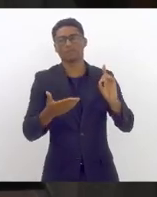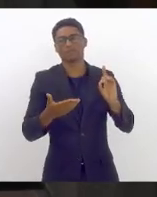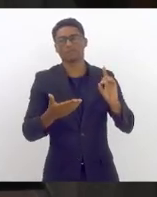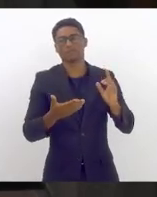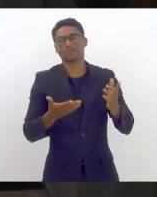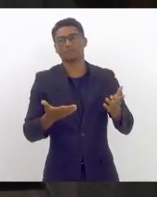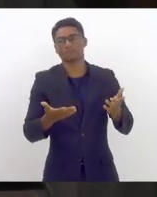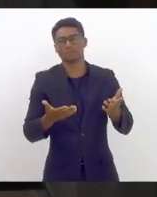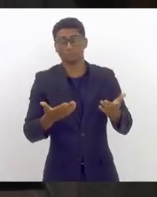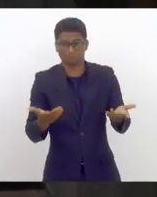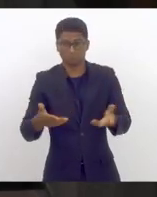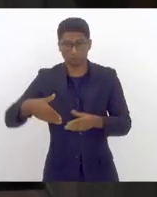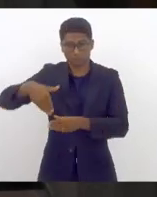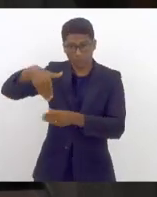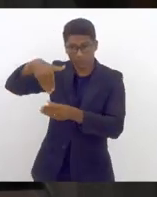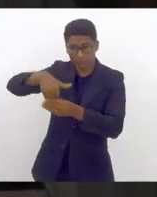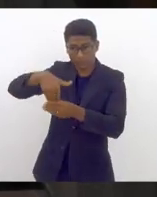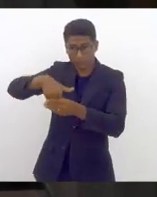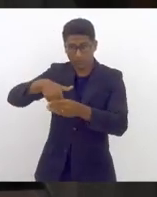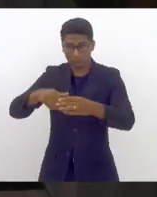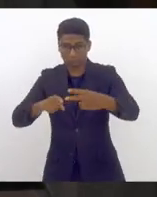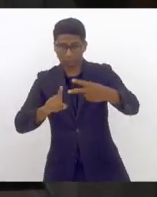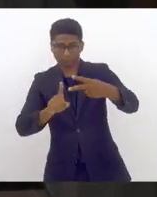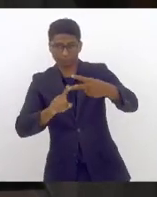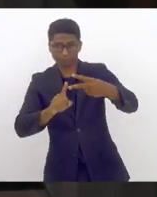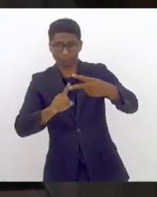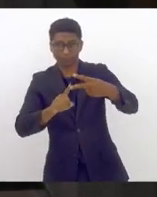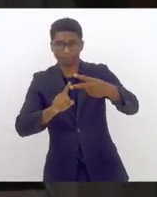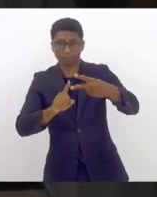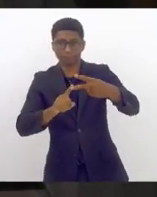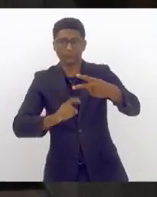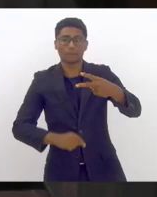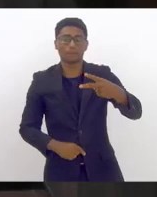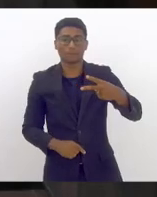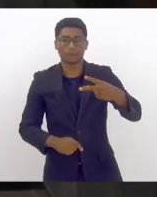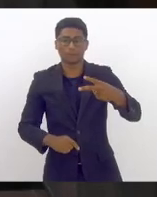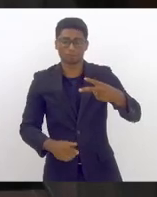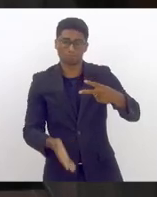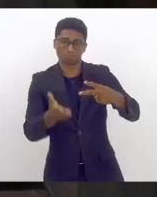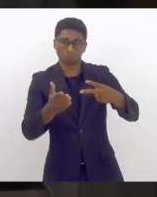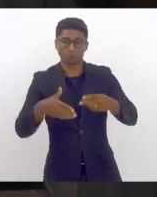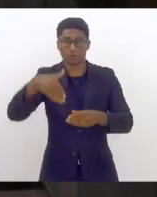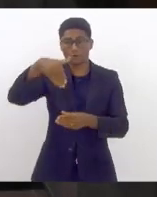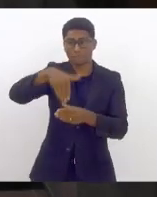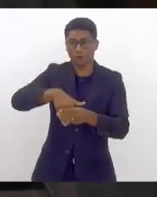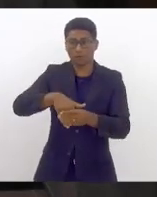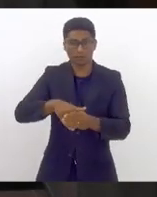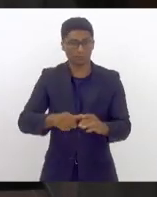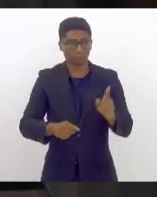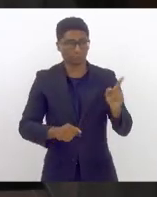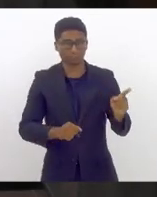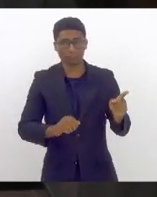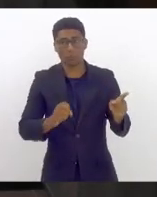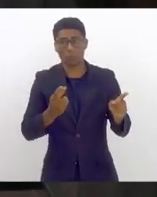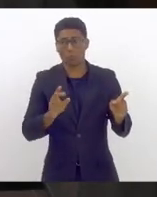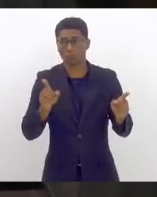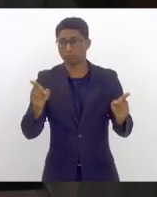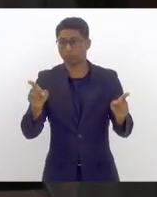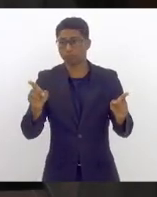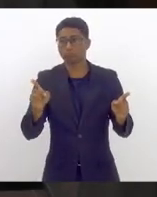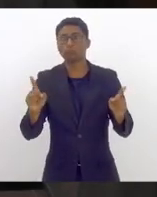E eleição em segundo turno, ou você vota em um, ou vota em